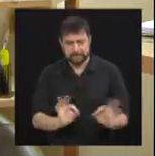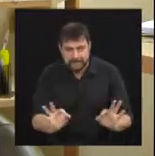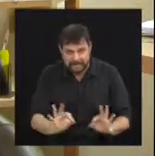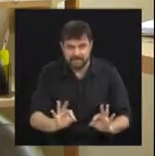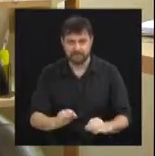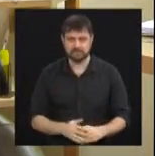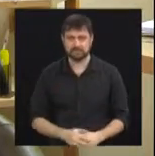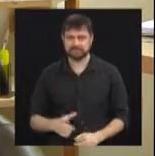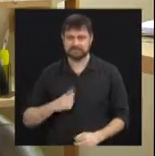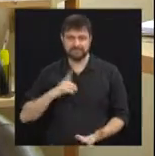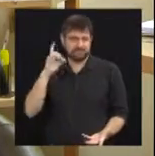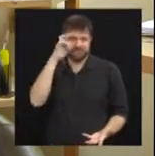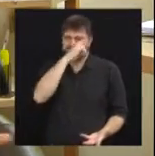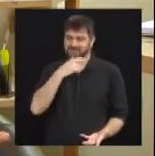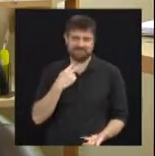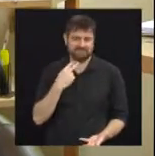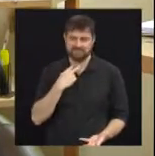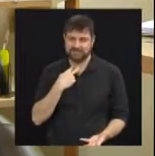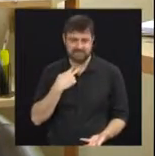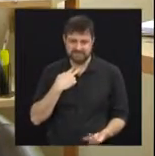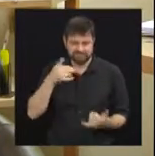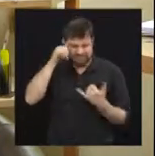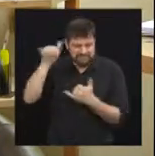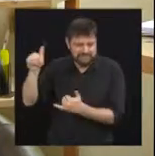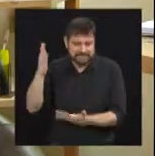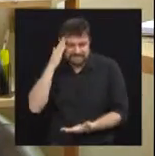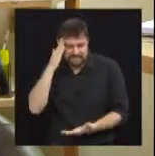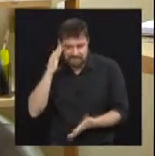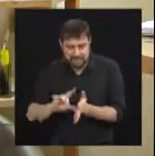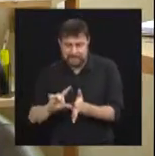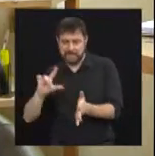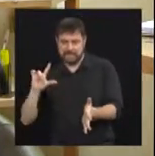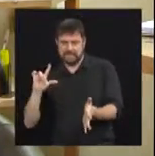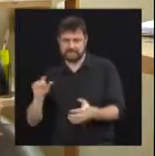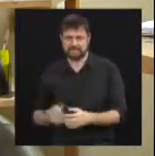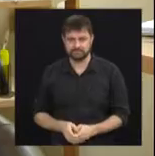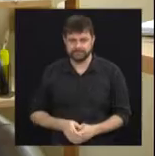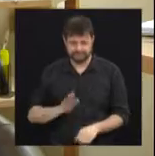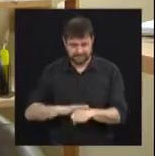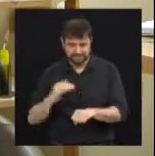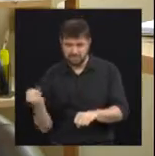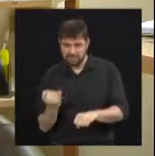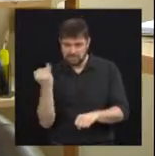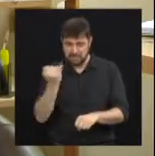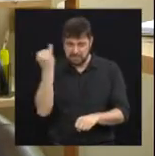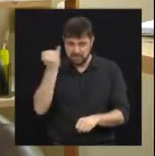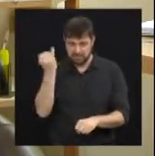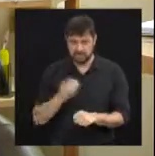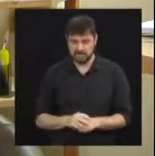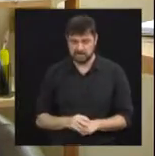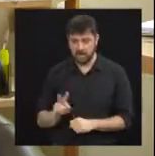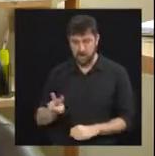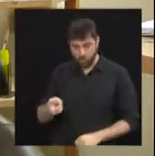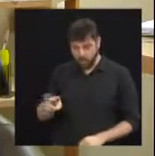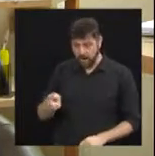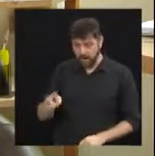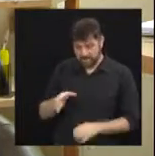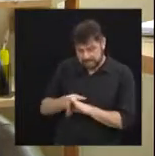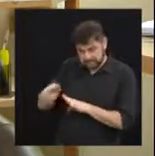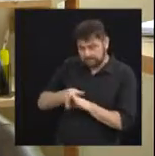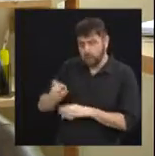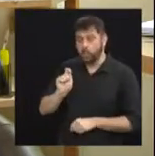seria um pouco difícil, a prevenção seria um pouco difícil. Mas a mensagem mais importante que os casais devem receber é